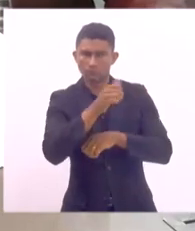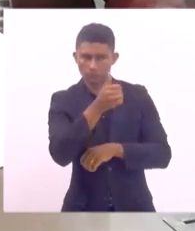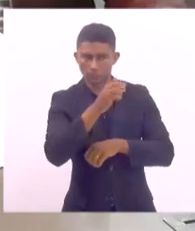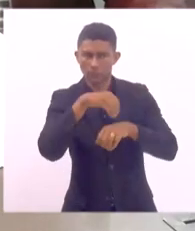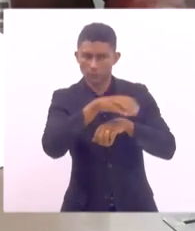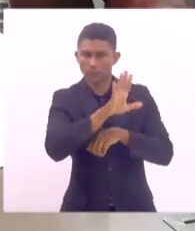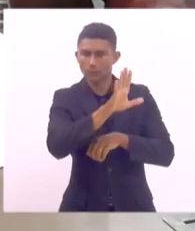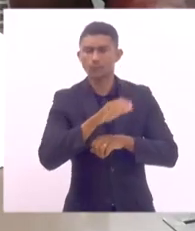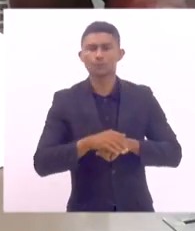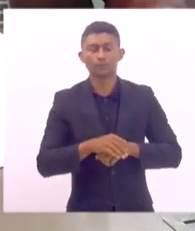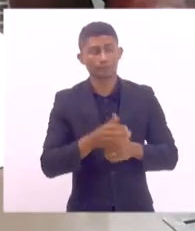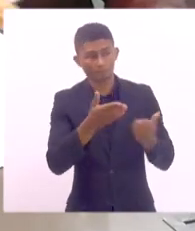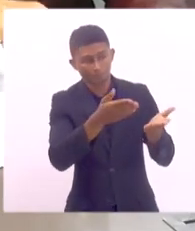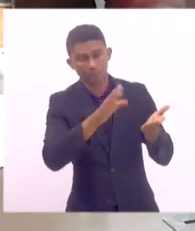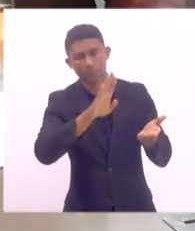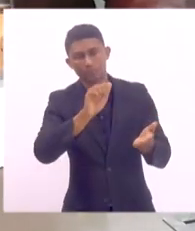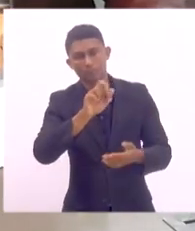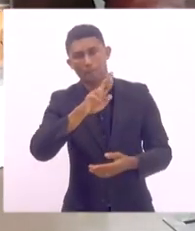saída. O Bacelar